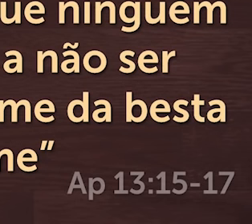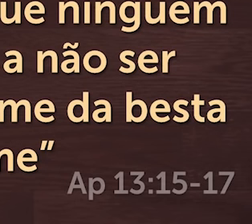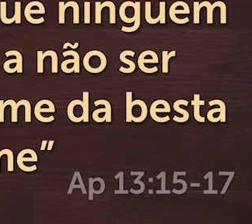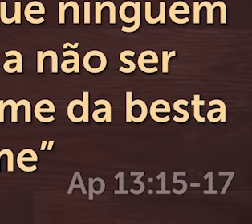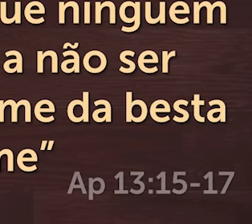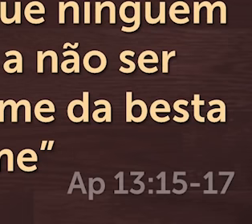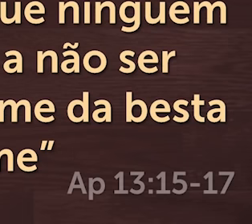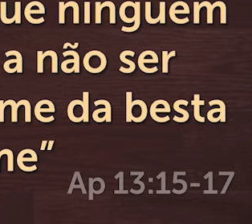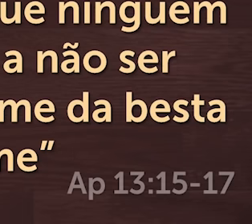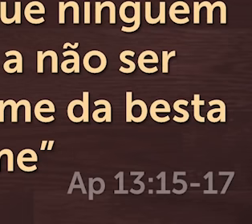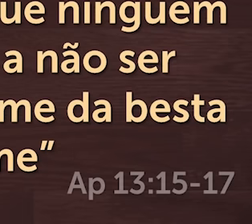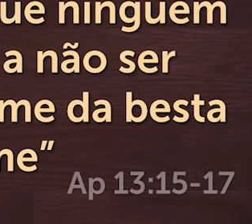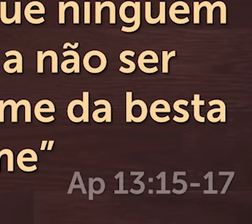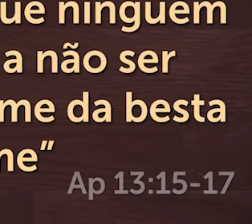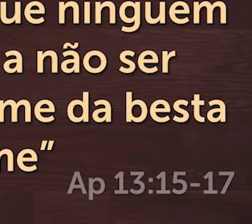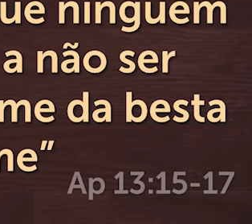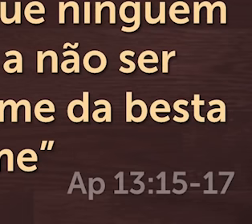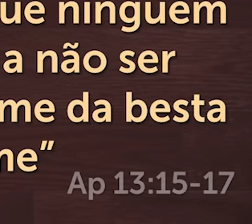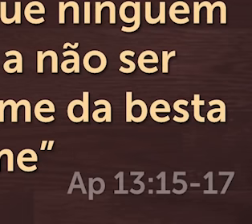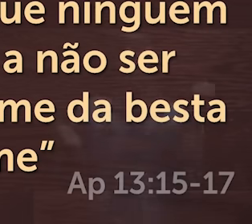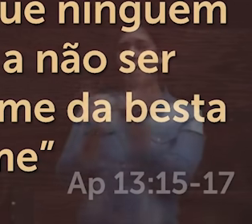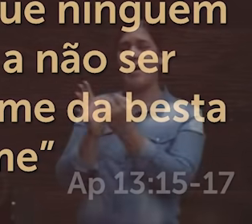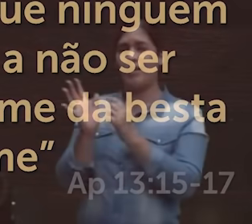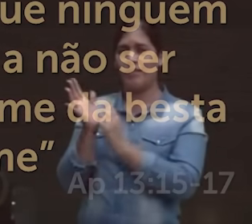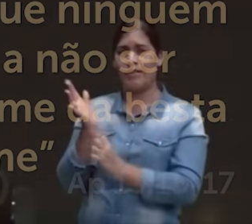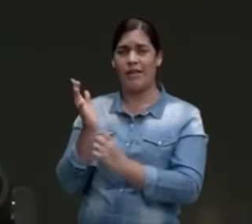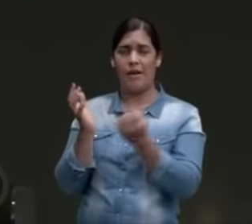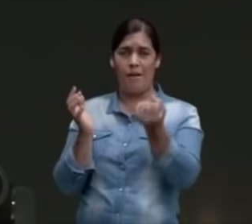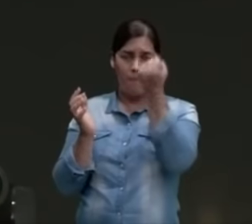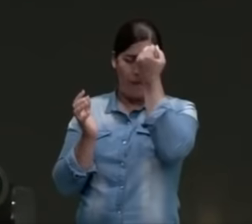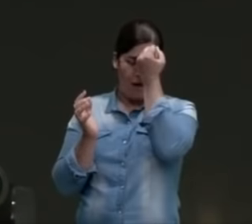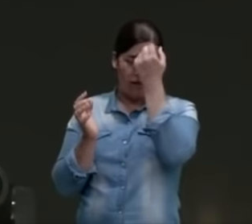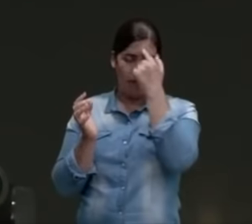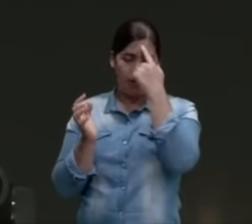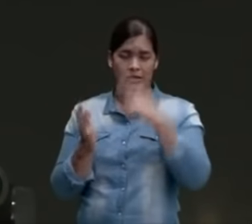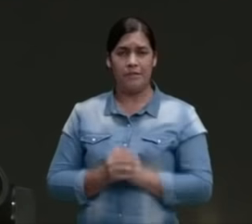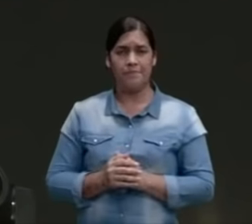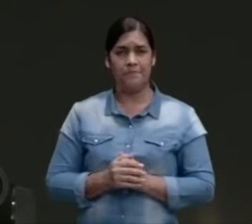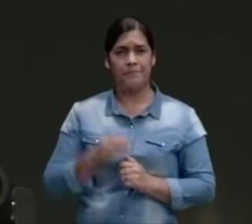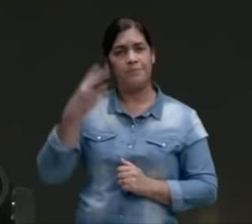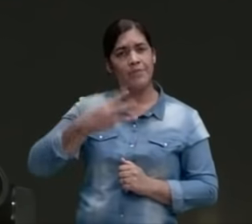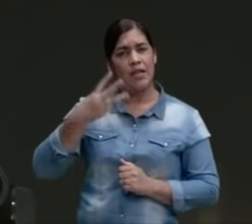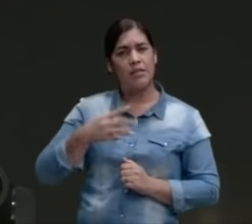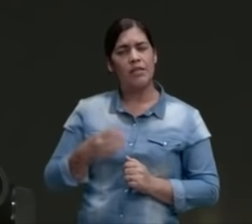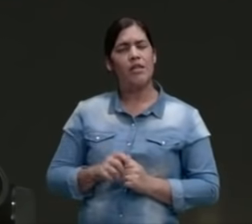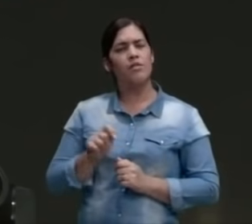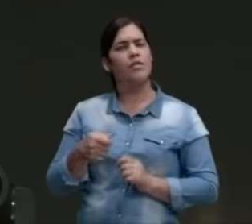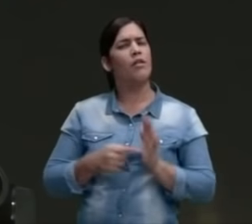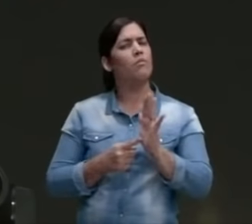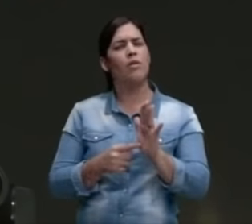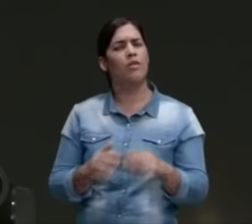nome da besta ou o número do seu nome. O terceiro sinal que provam que nós